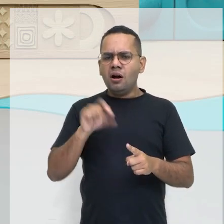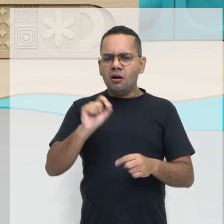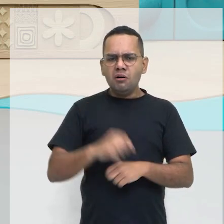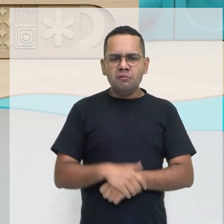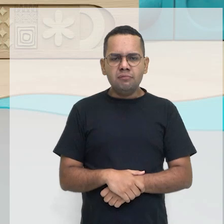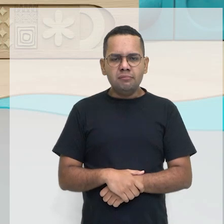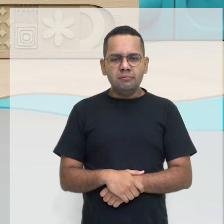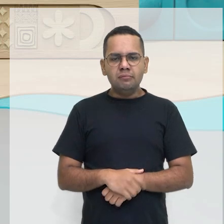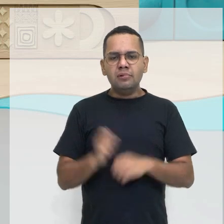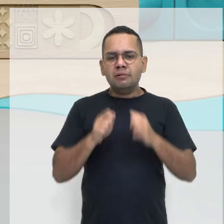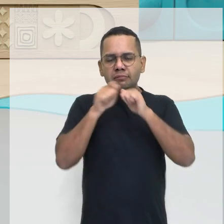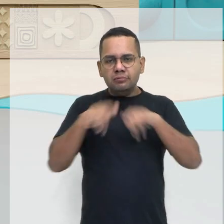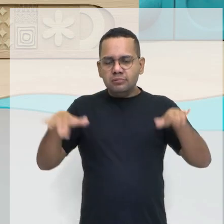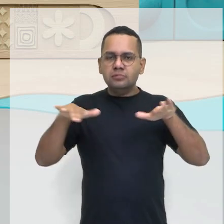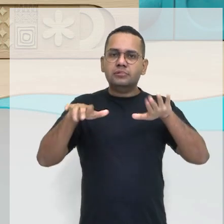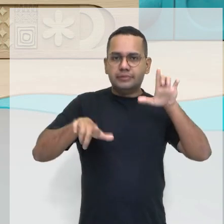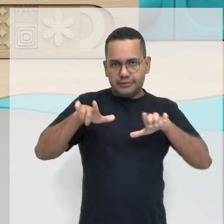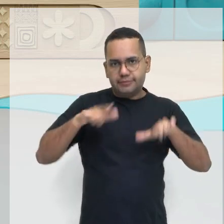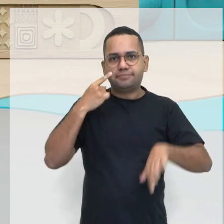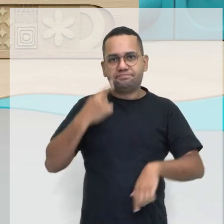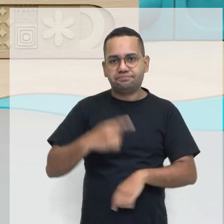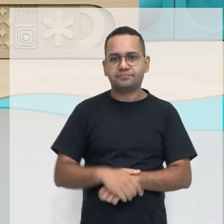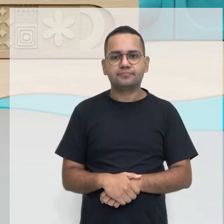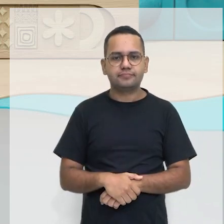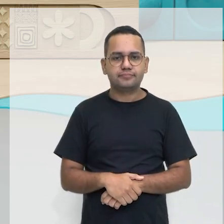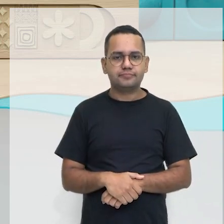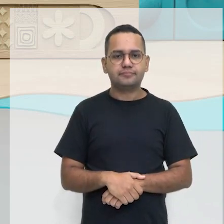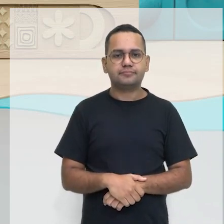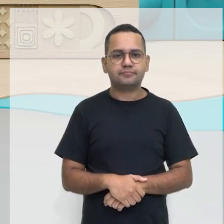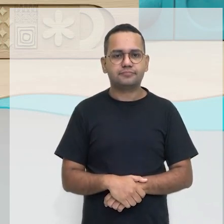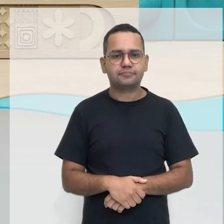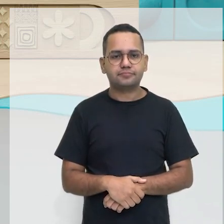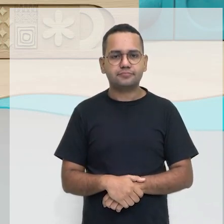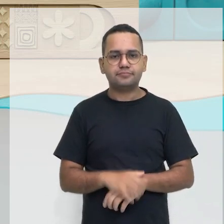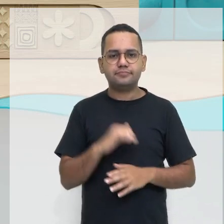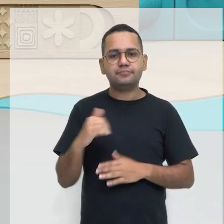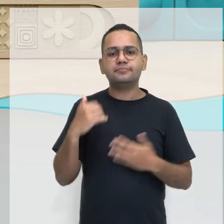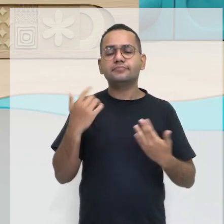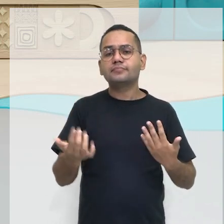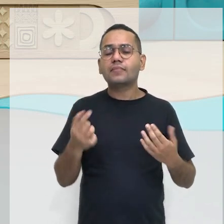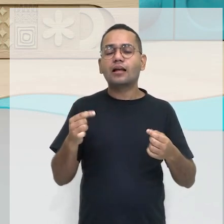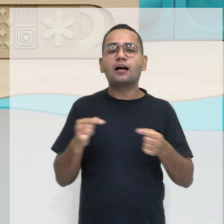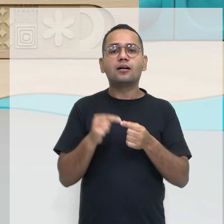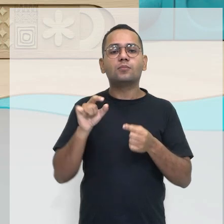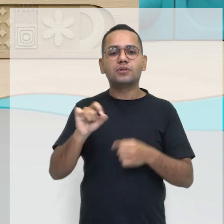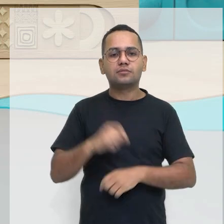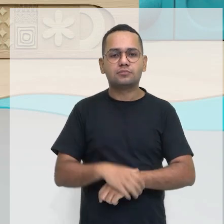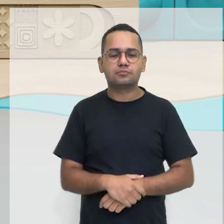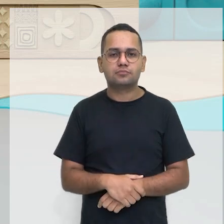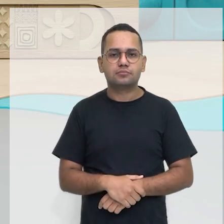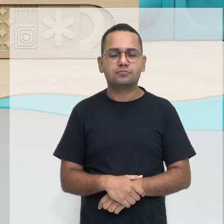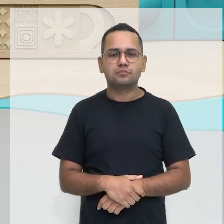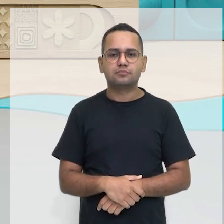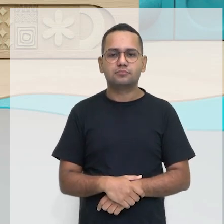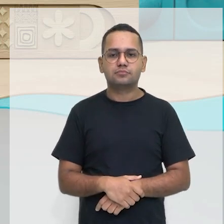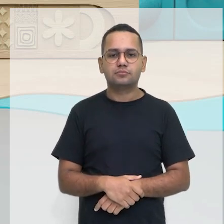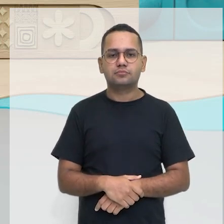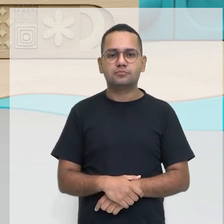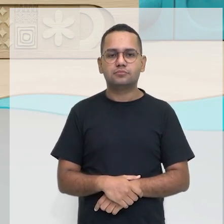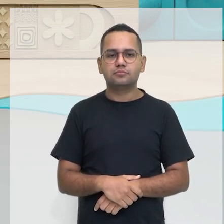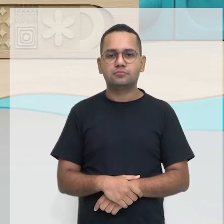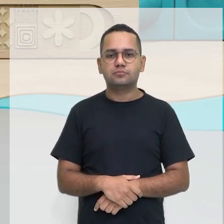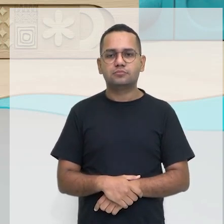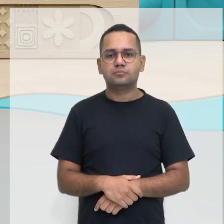televisão. Ok? Então, a pop art vem do popular, que é aquela questão da arte muito mais próxima, mas ela vai fazer